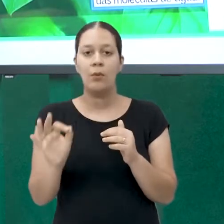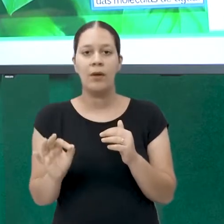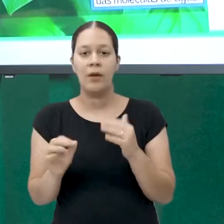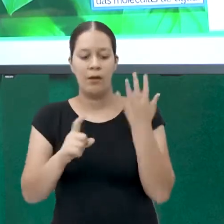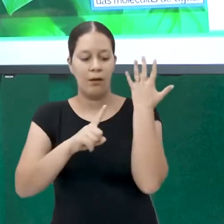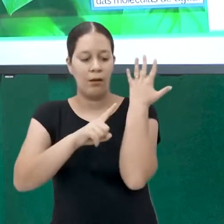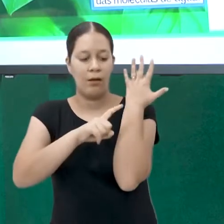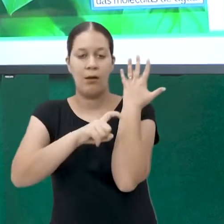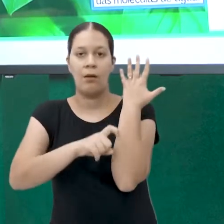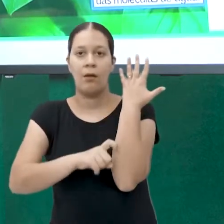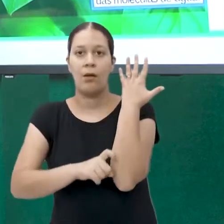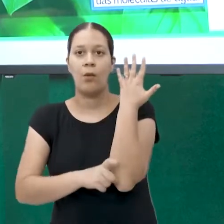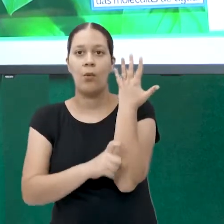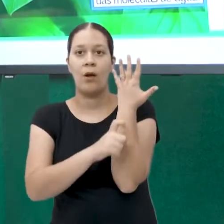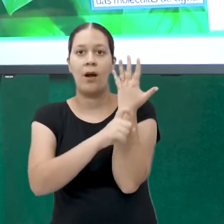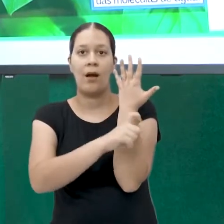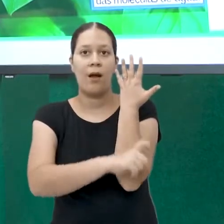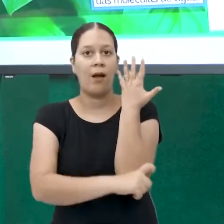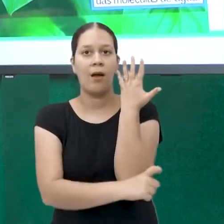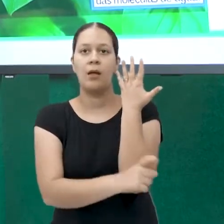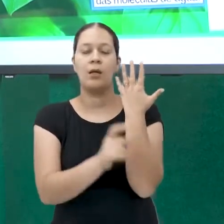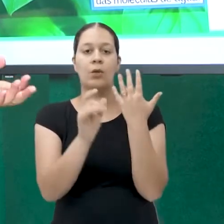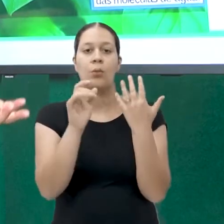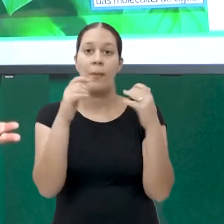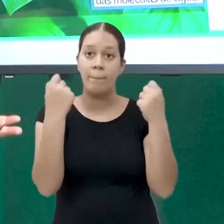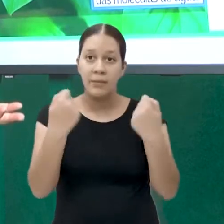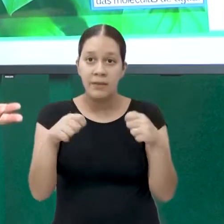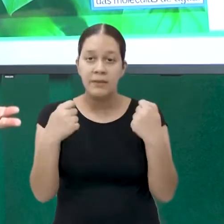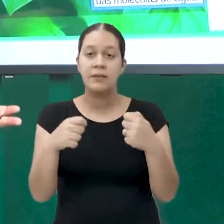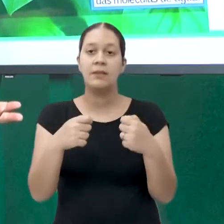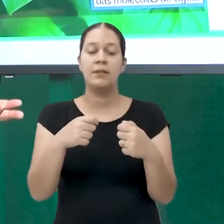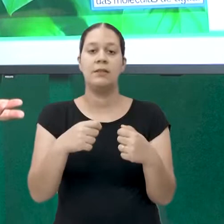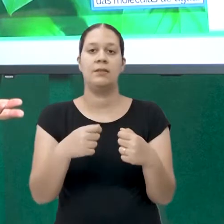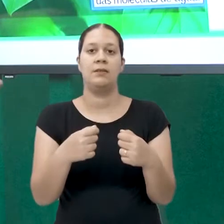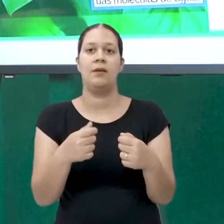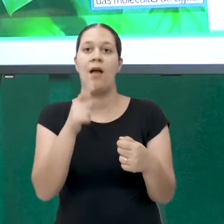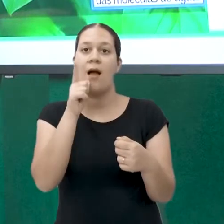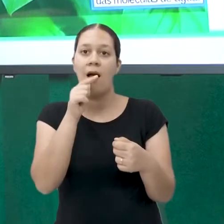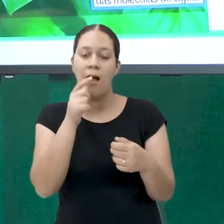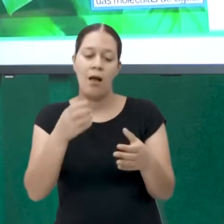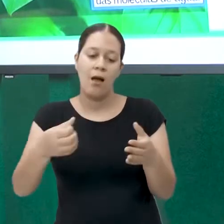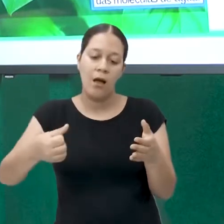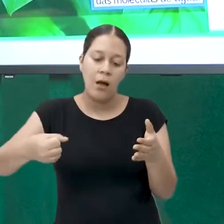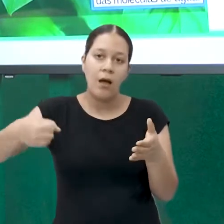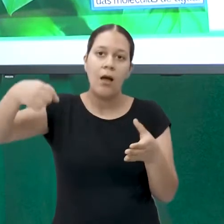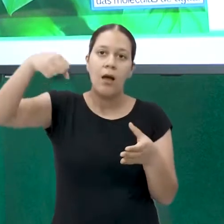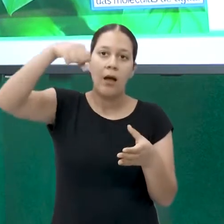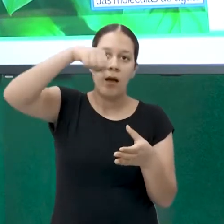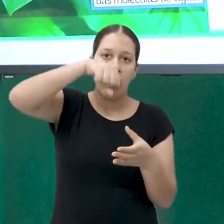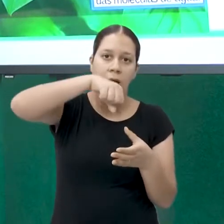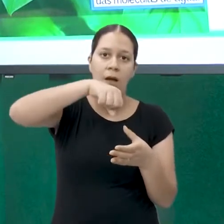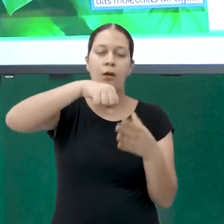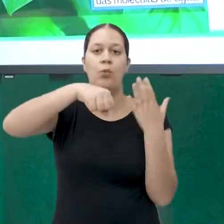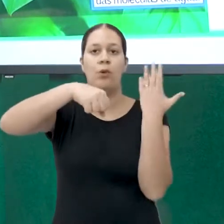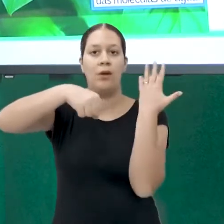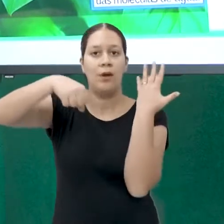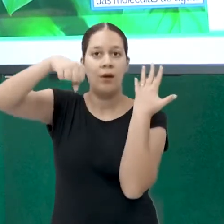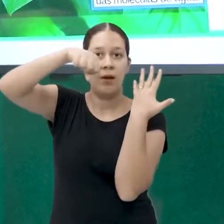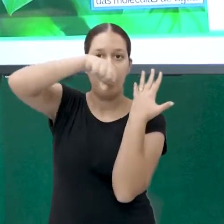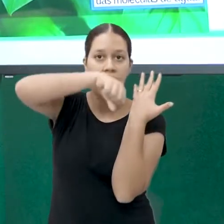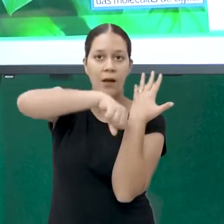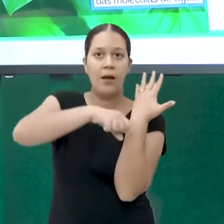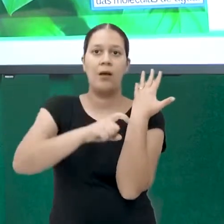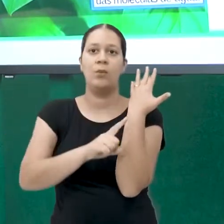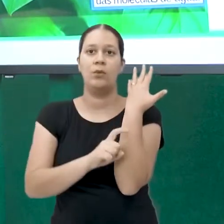Teoricamente, a não ser que seja um cacto, sabe? Você tem que molhar essa planta, tá? Para essa planta estar funcionando, qual